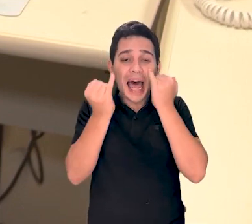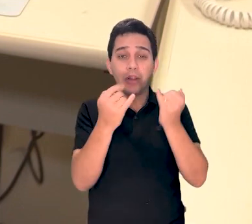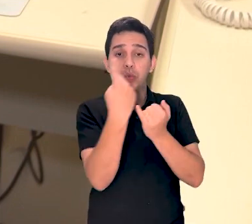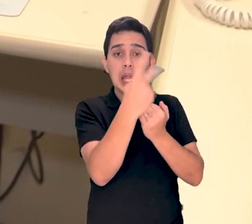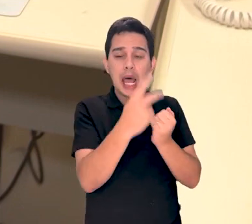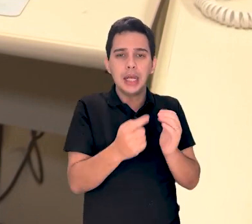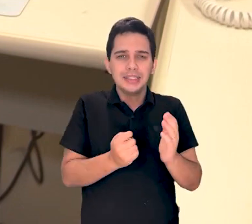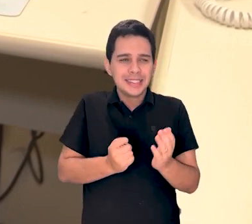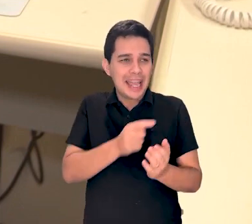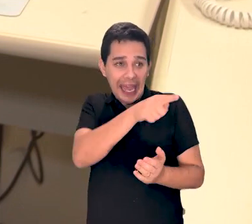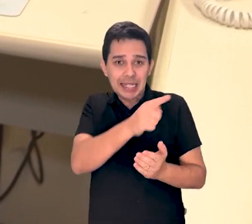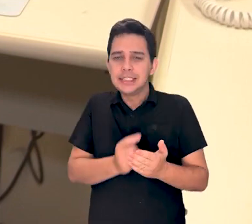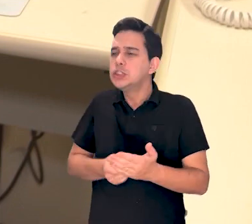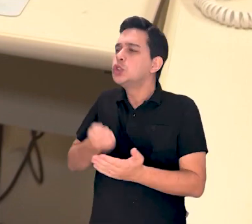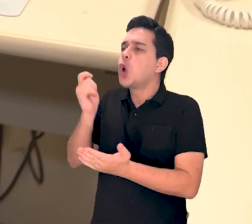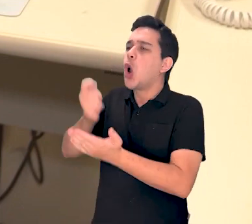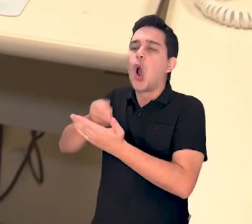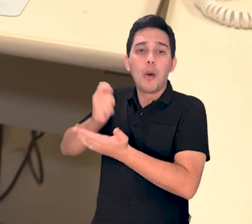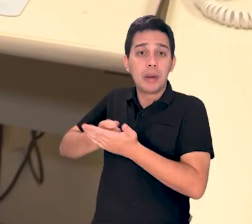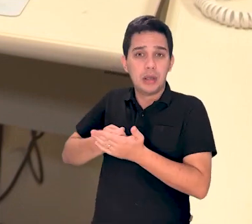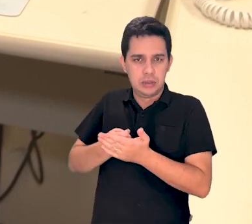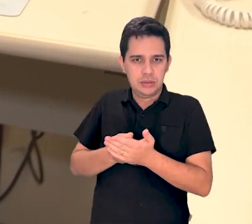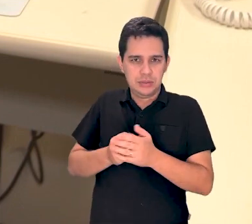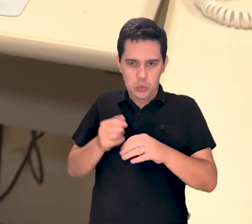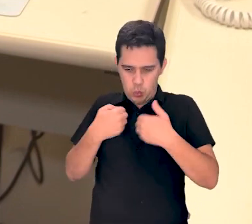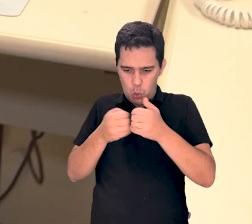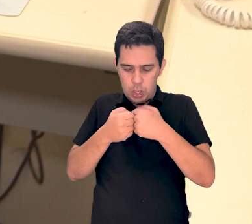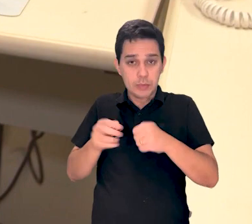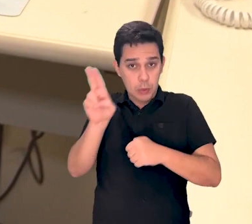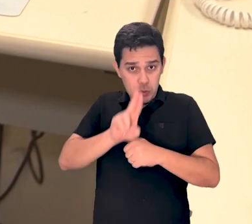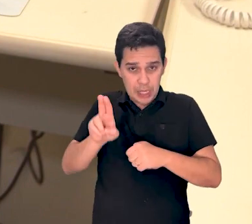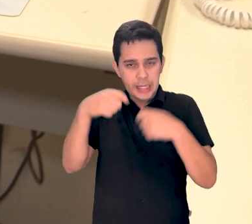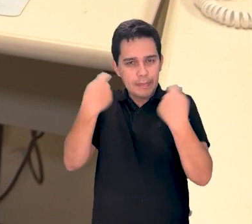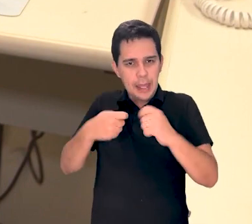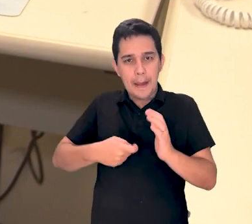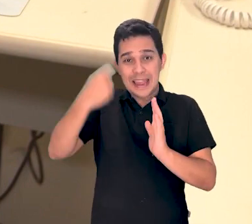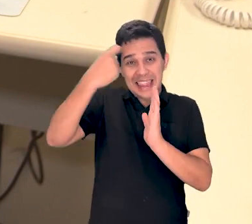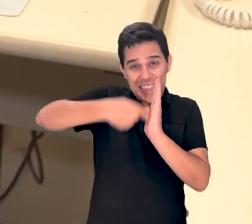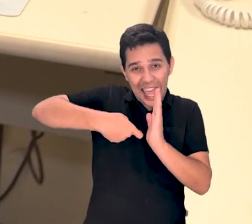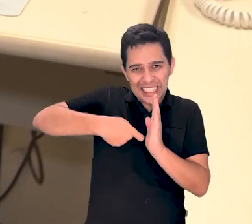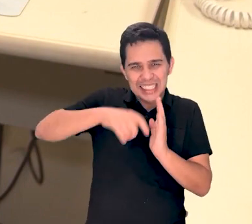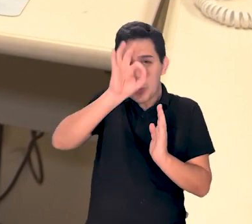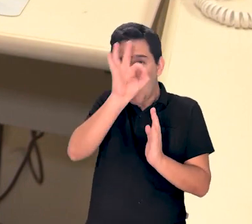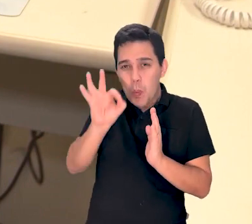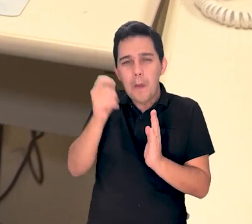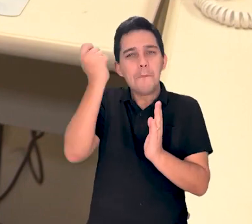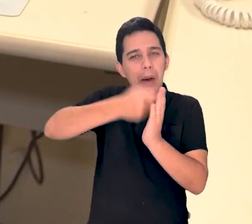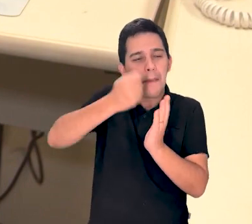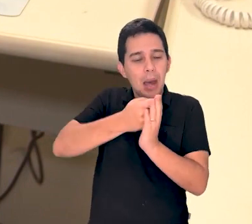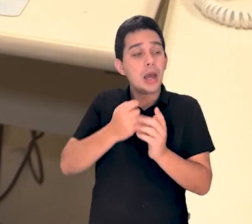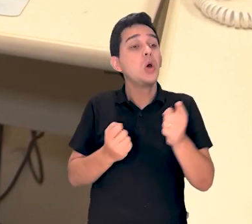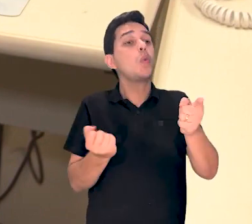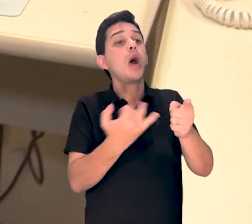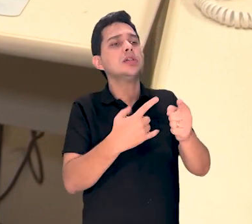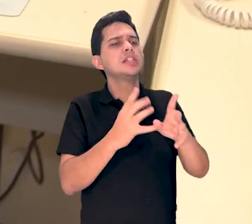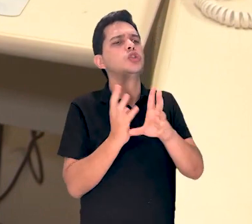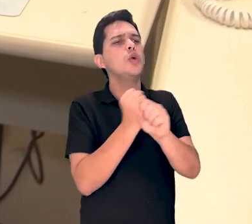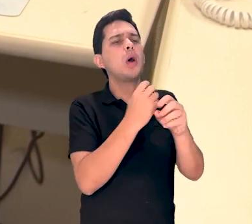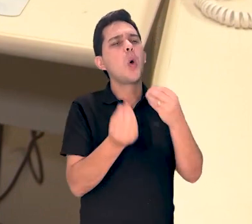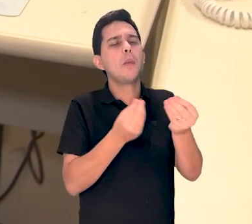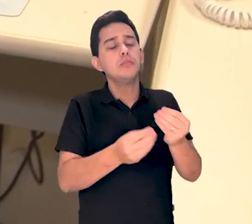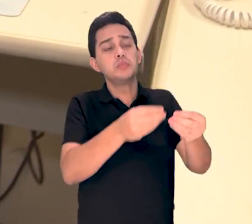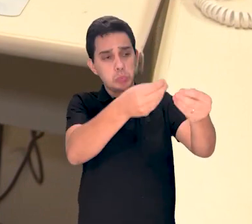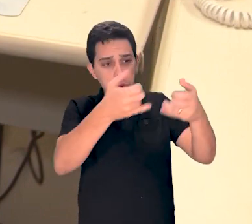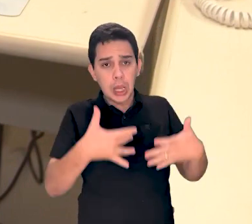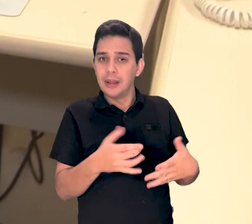basear o cálculo da a justa na a famosa caixa preta da fetranspor